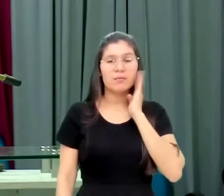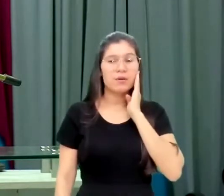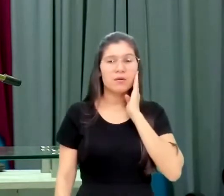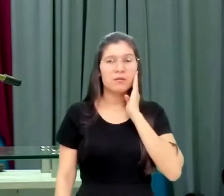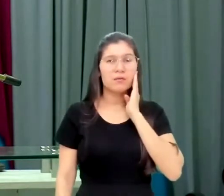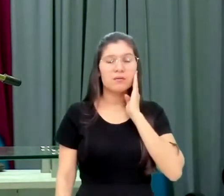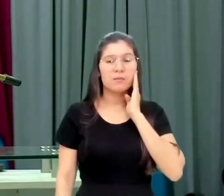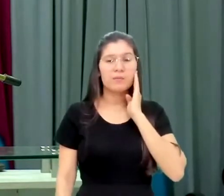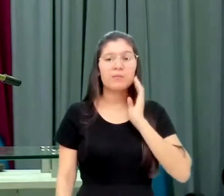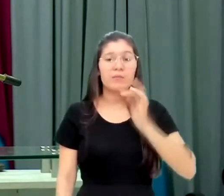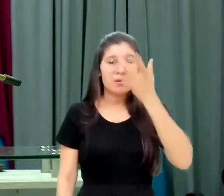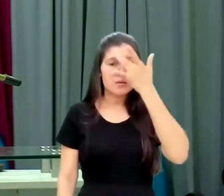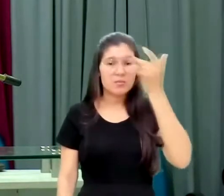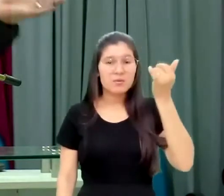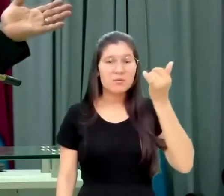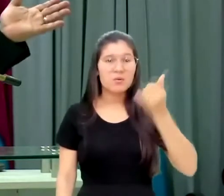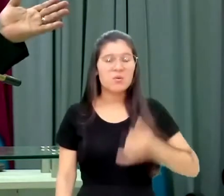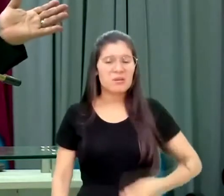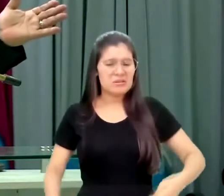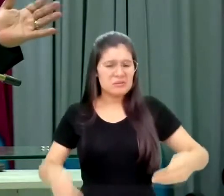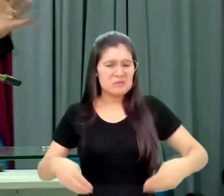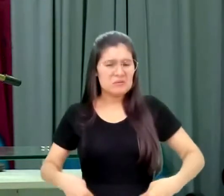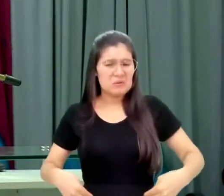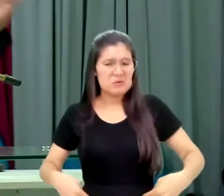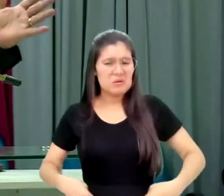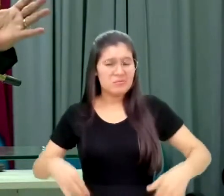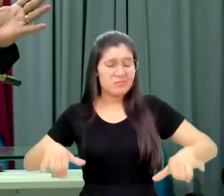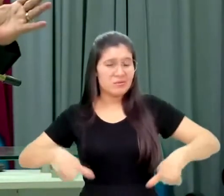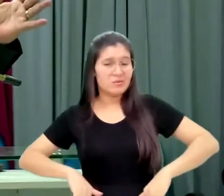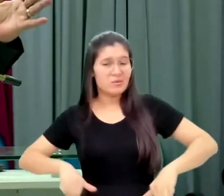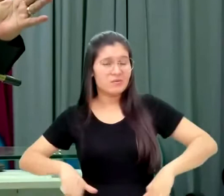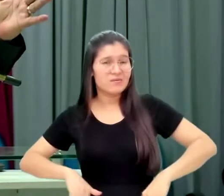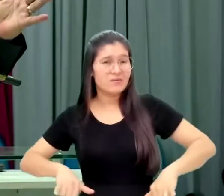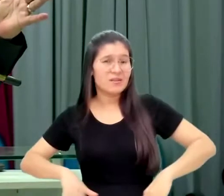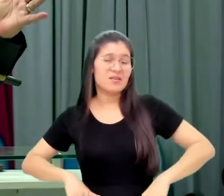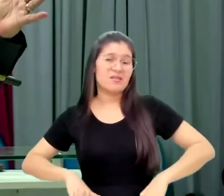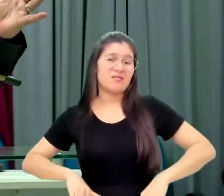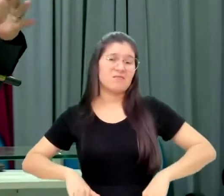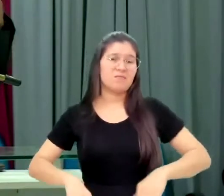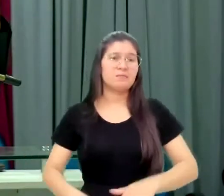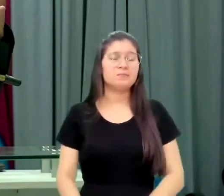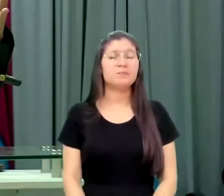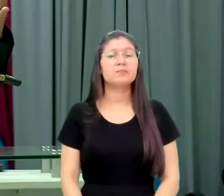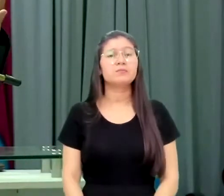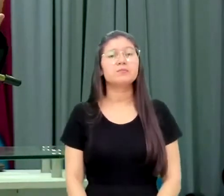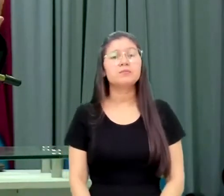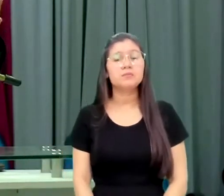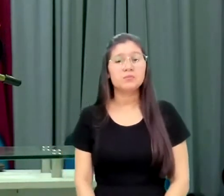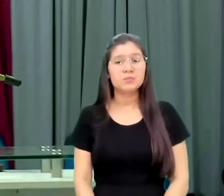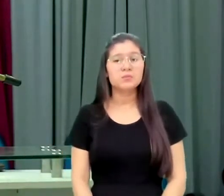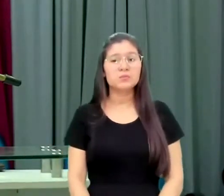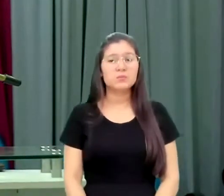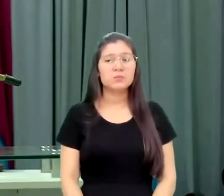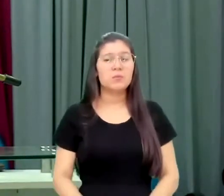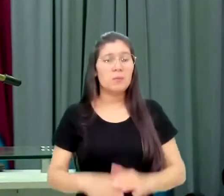fome, e a multidão secará de sede. Por isso as